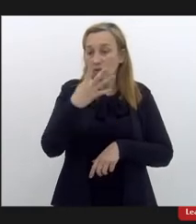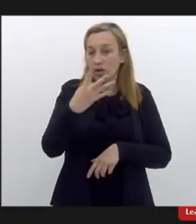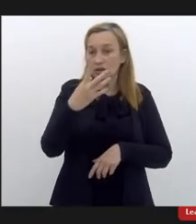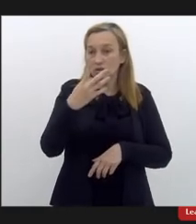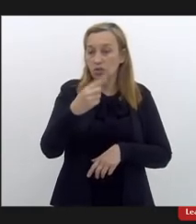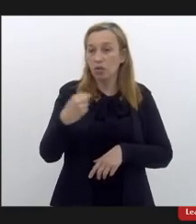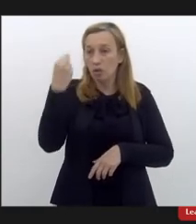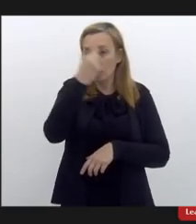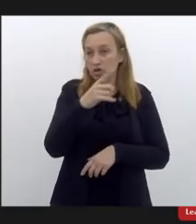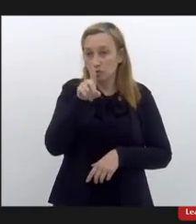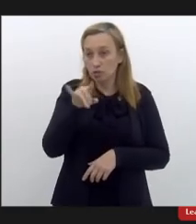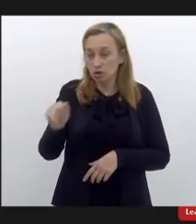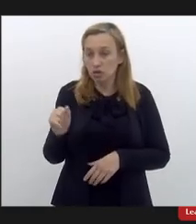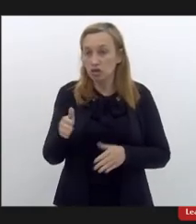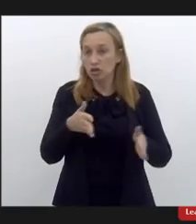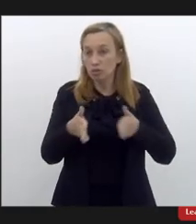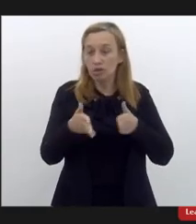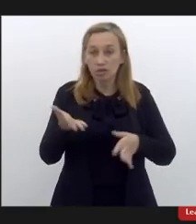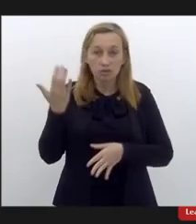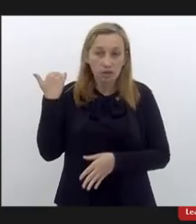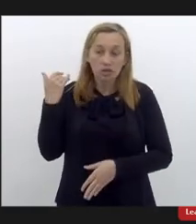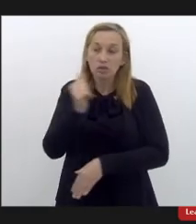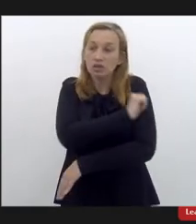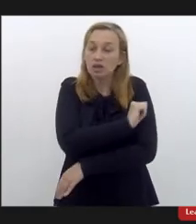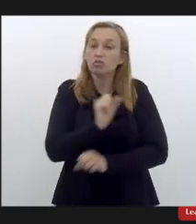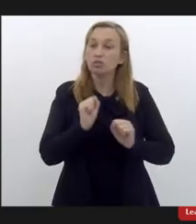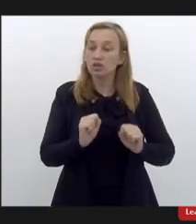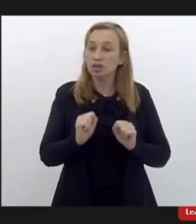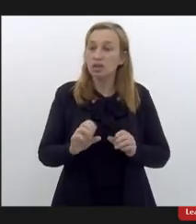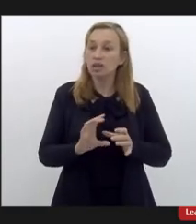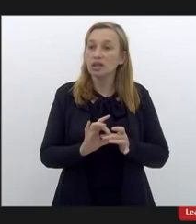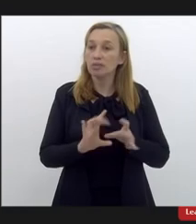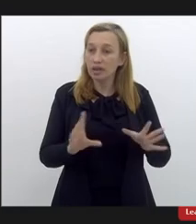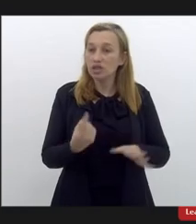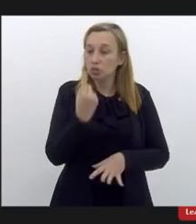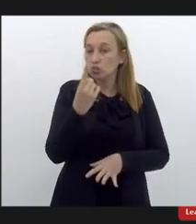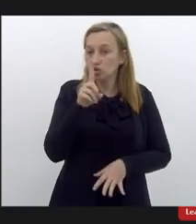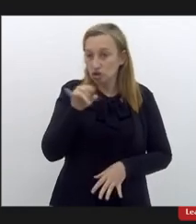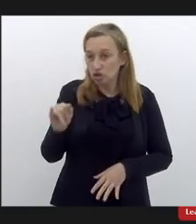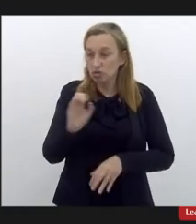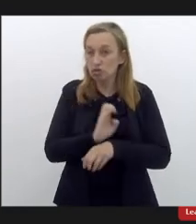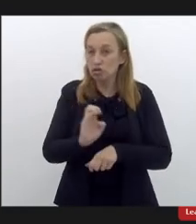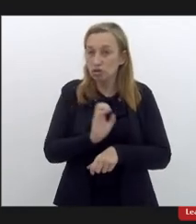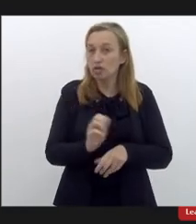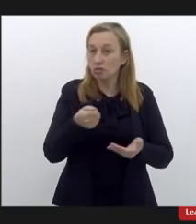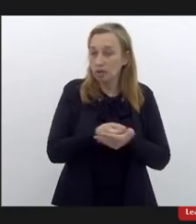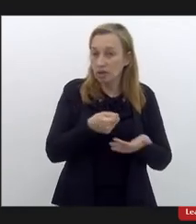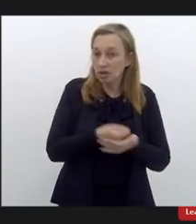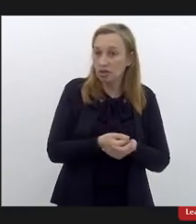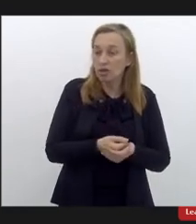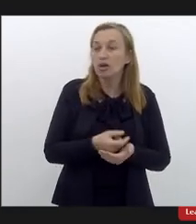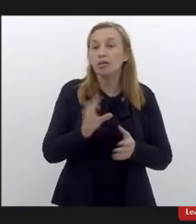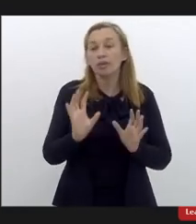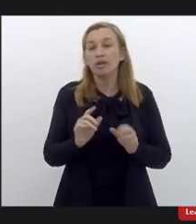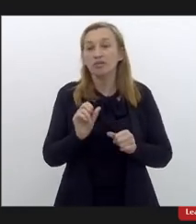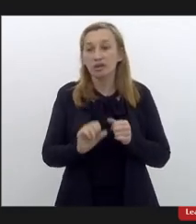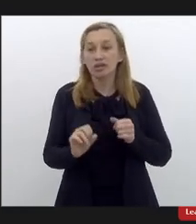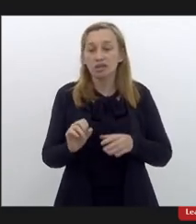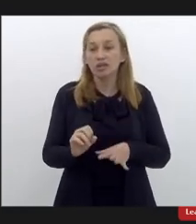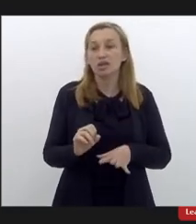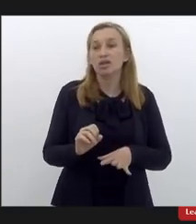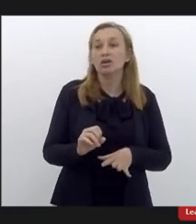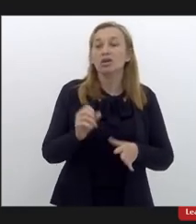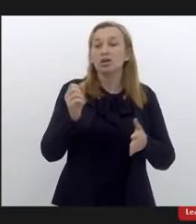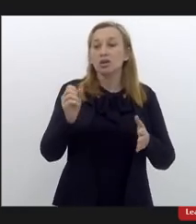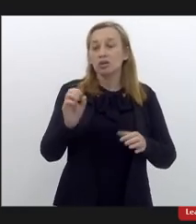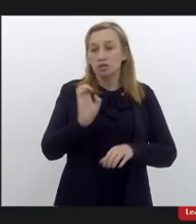por dia. Até o período passado, os alunos poderiam ter a liberação de um dia desse estágio não obrigatório para realizar o estágio